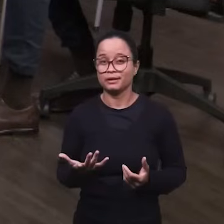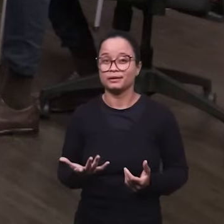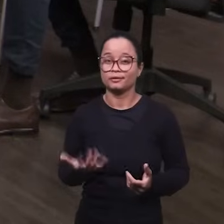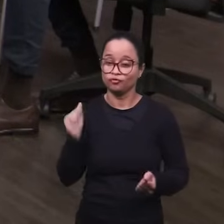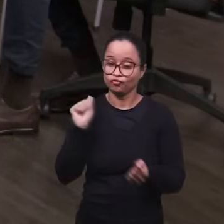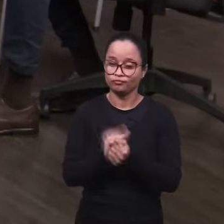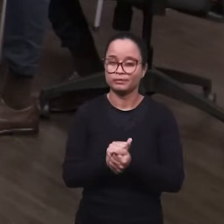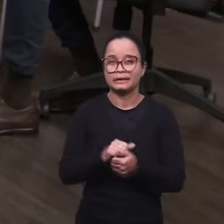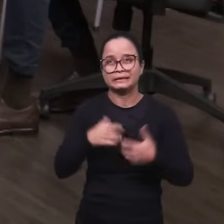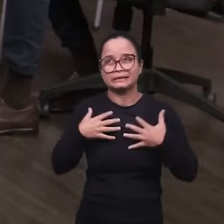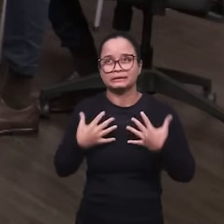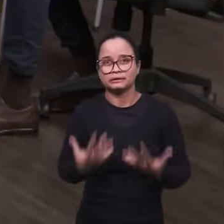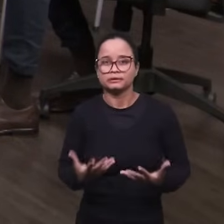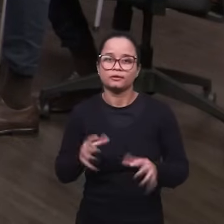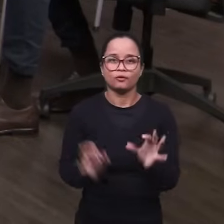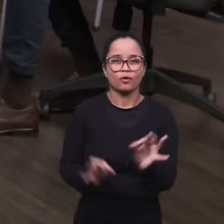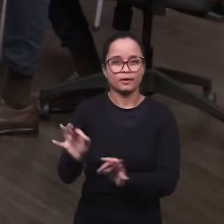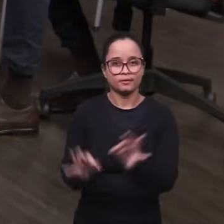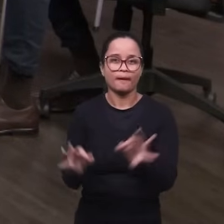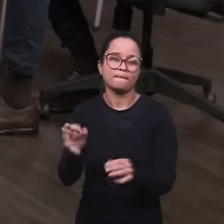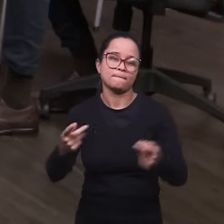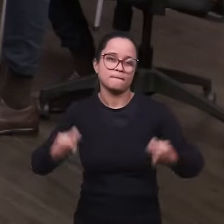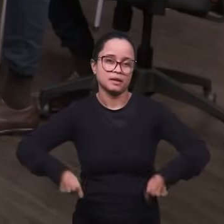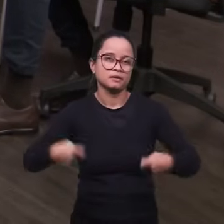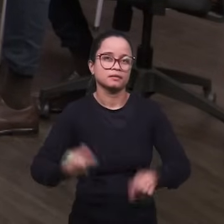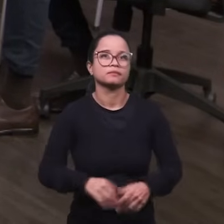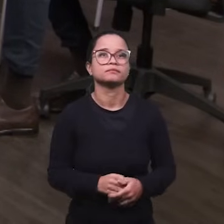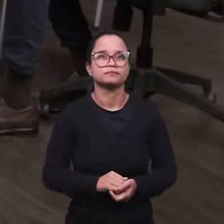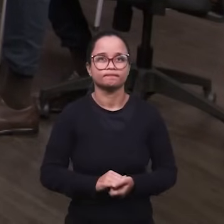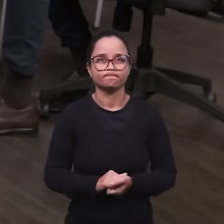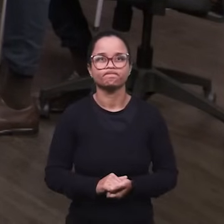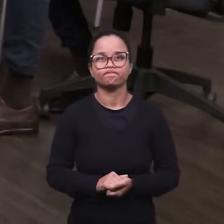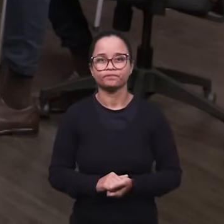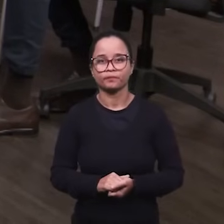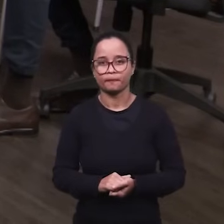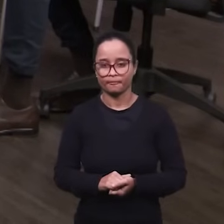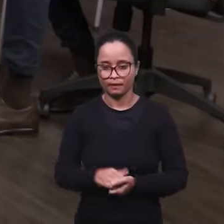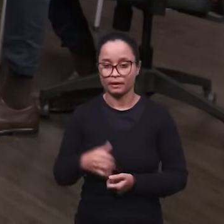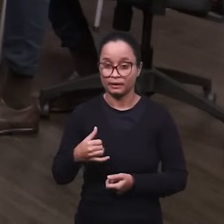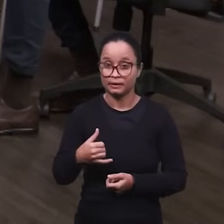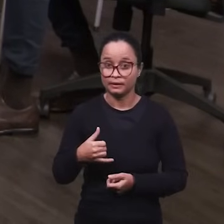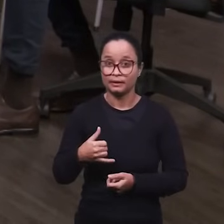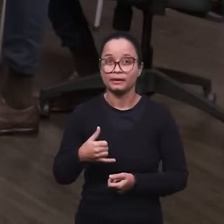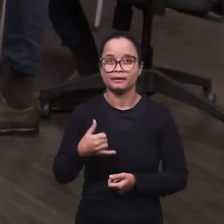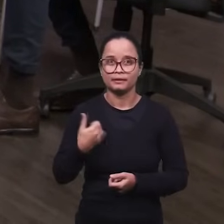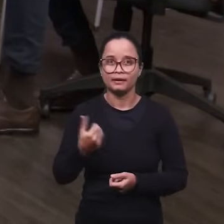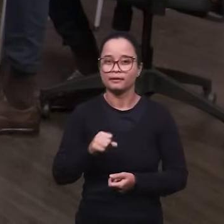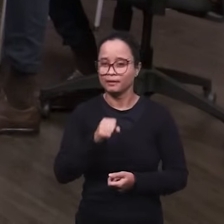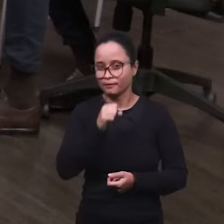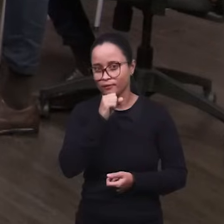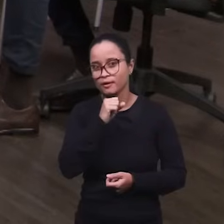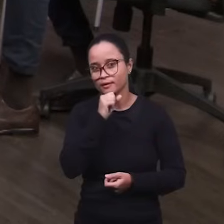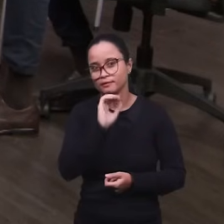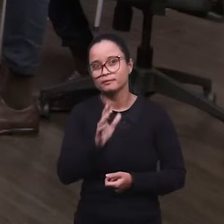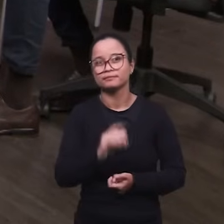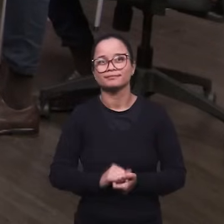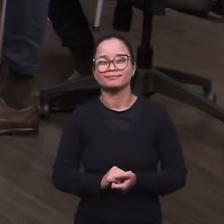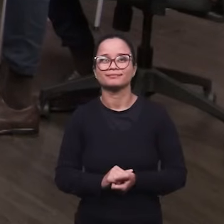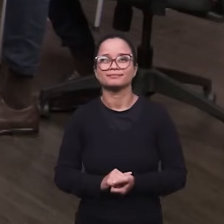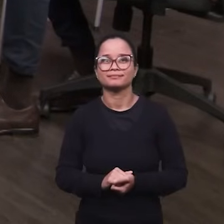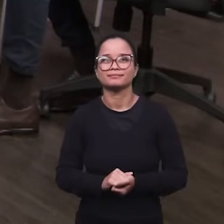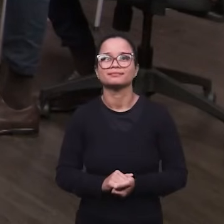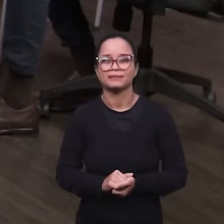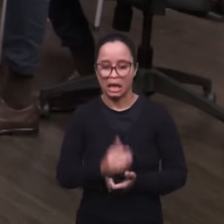consigo. Então, é importante se planejar por conta disso. Muito E bom. creiam, a idade chega. Chega rápido, tá? E